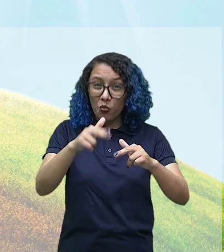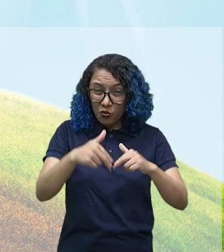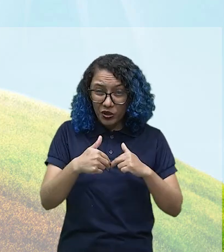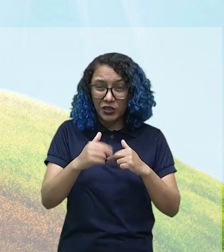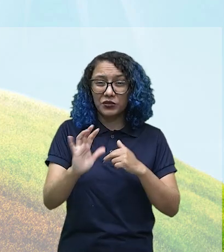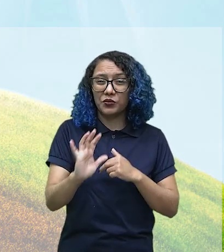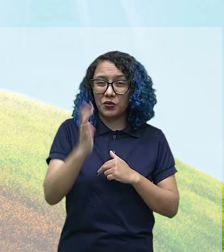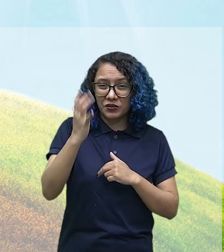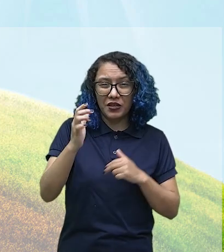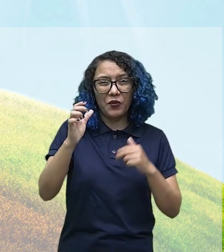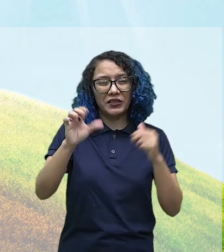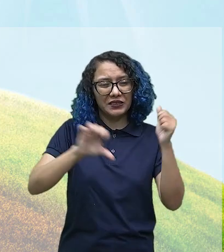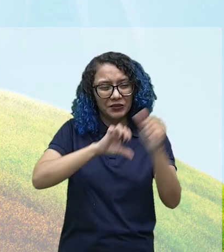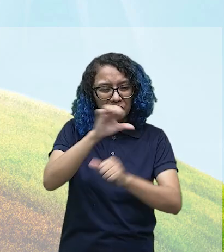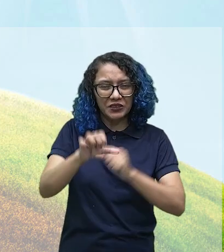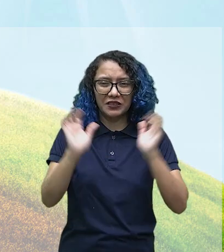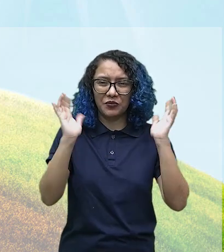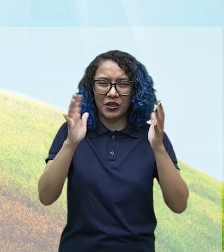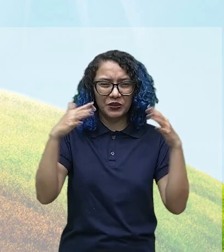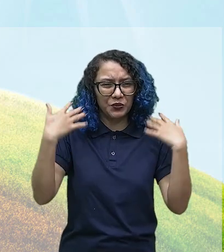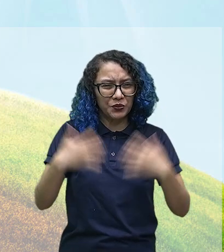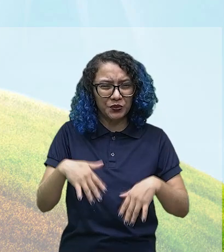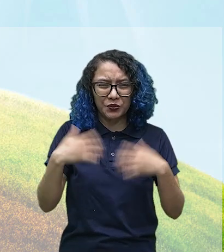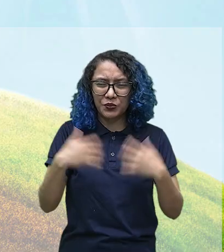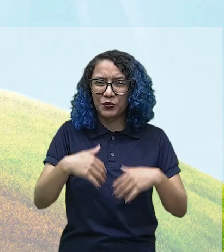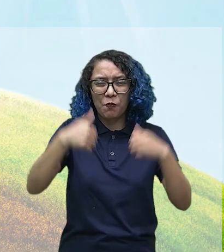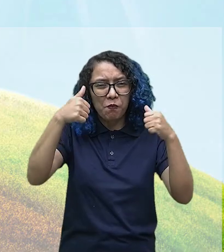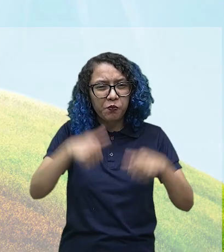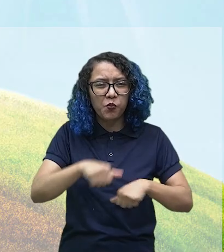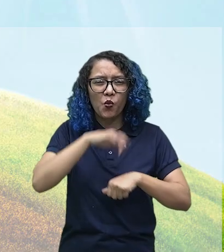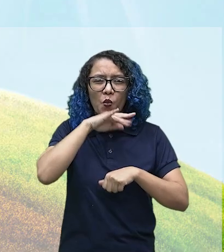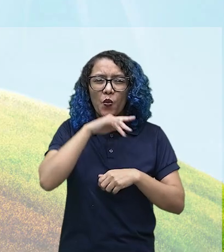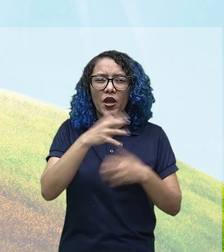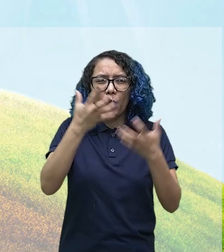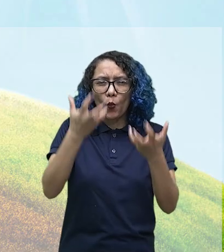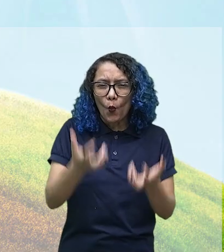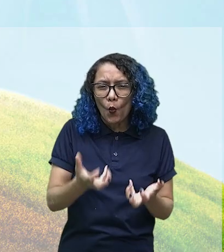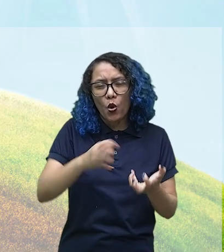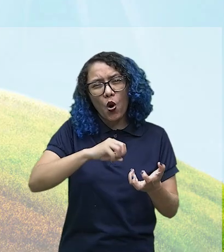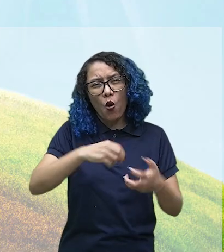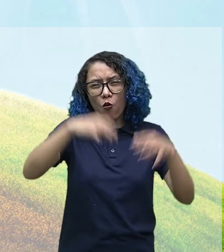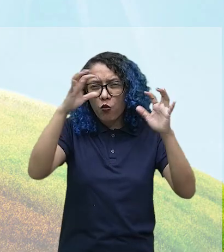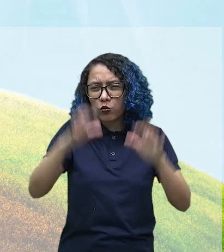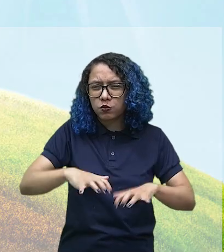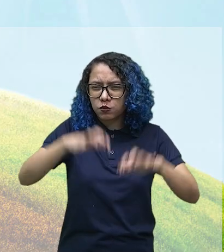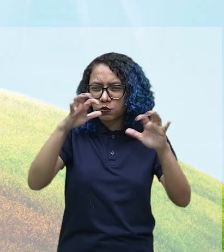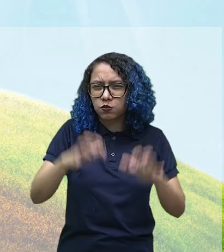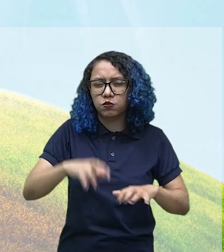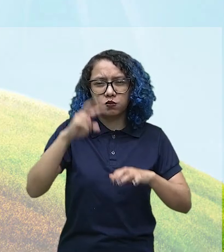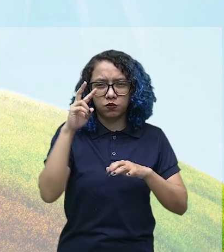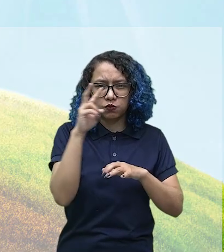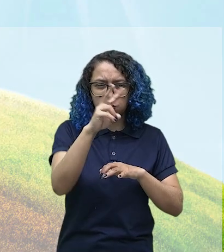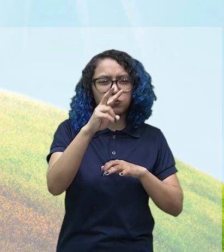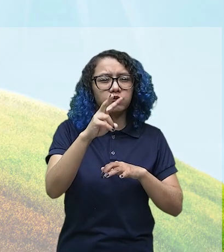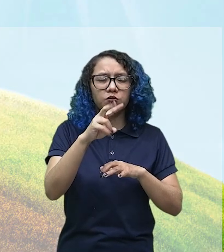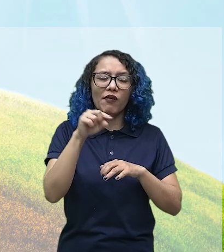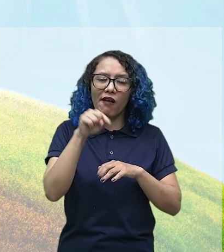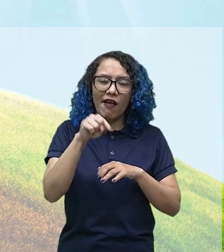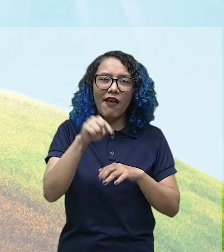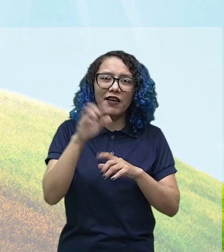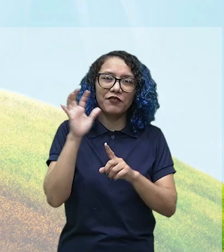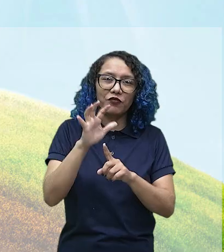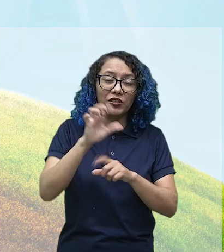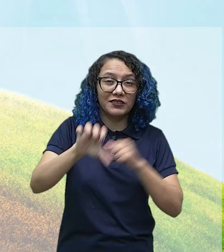fenômenos climáticos extremos, como as secas severas e chuvas intensas, que são agravadas pelas